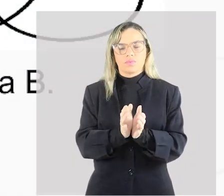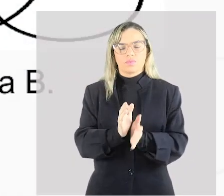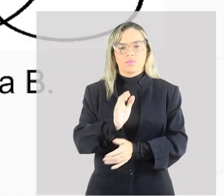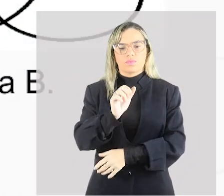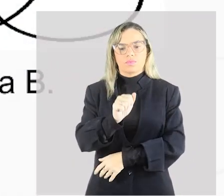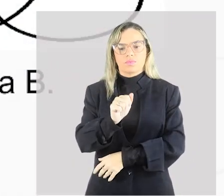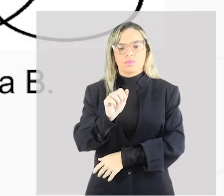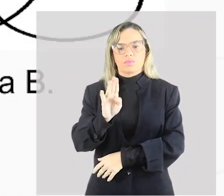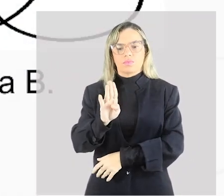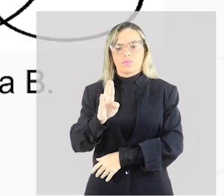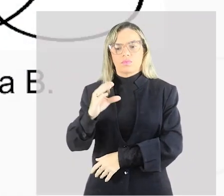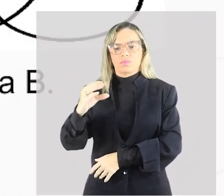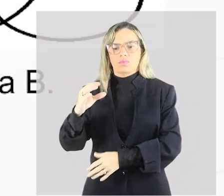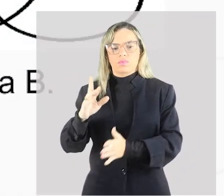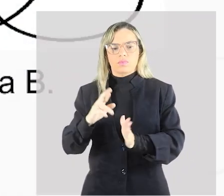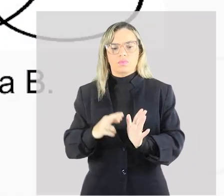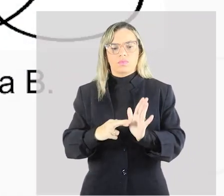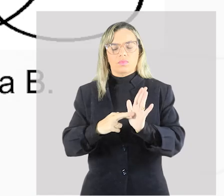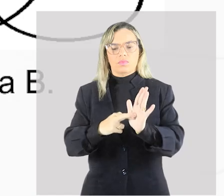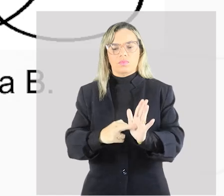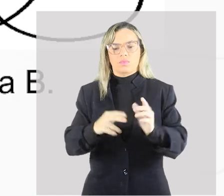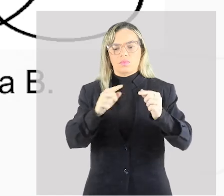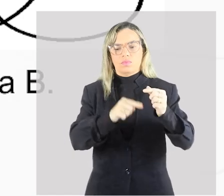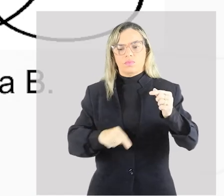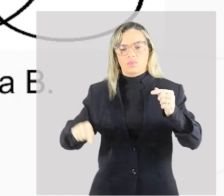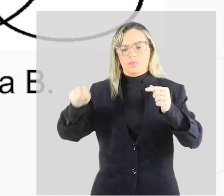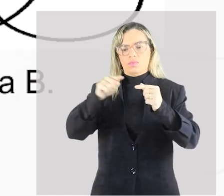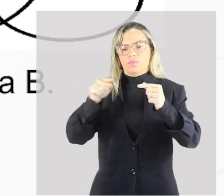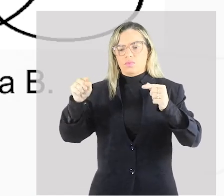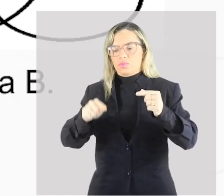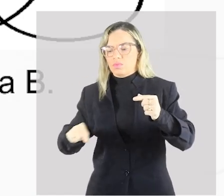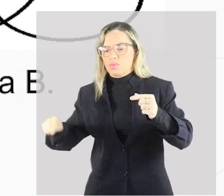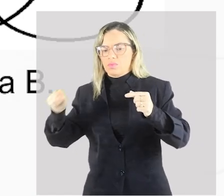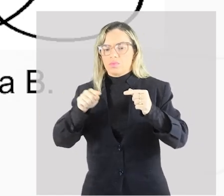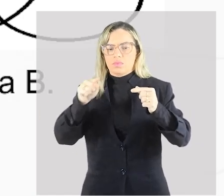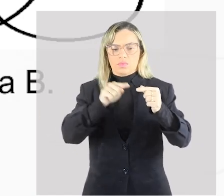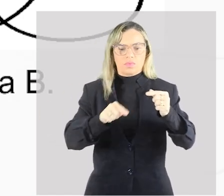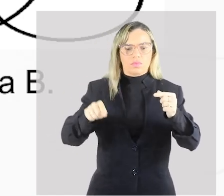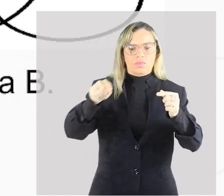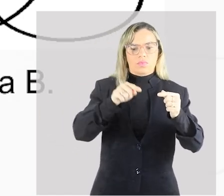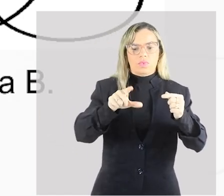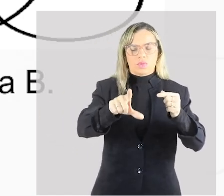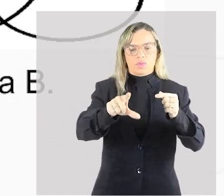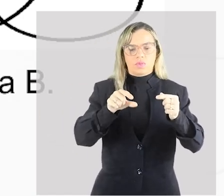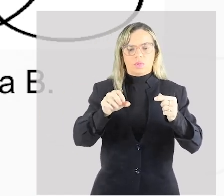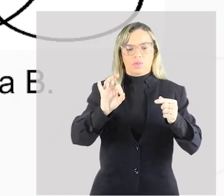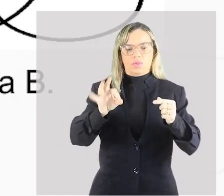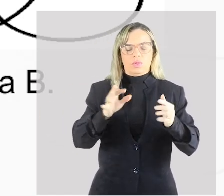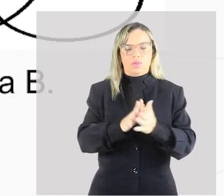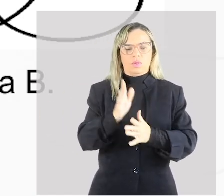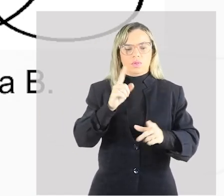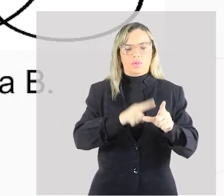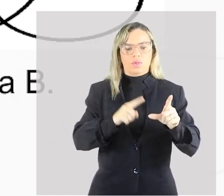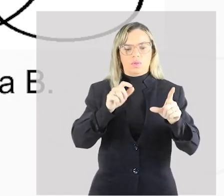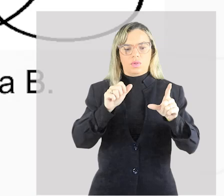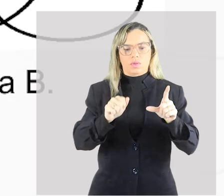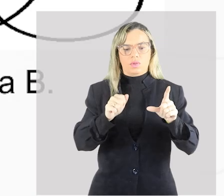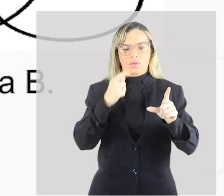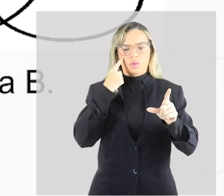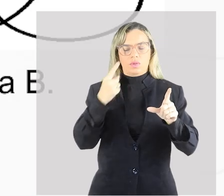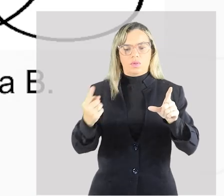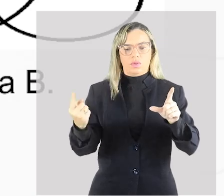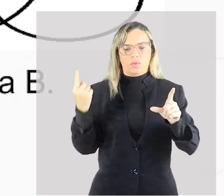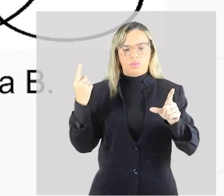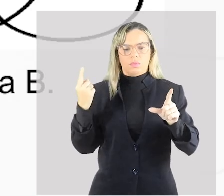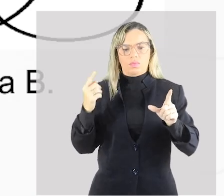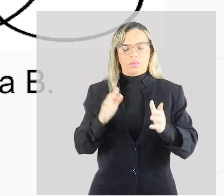C, representados pelo diagrama, assinale a alternativa correta. Letra A é um subconjunto